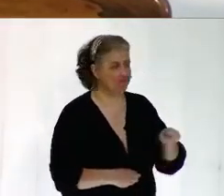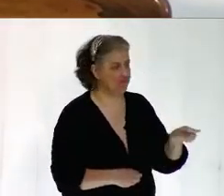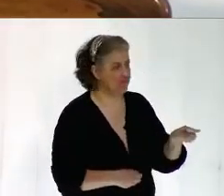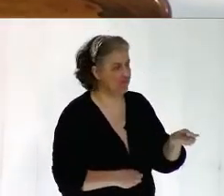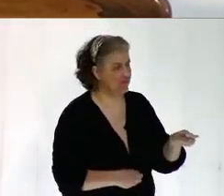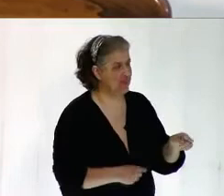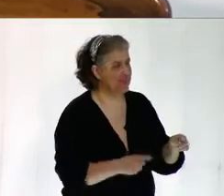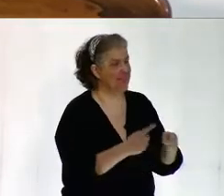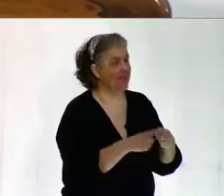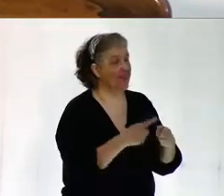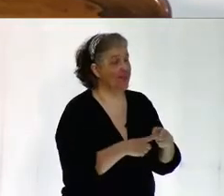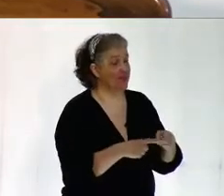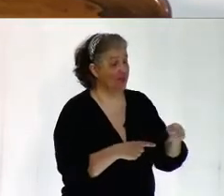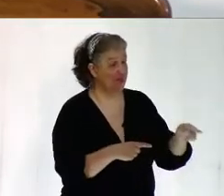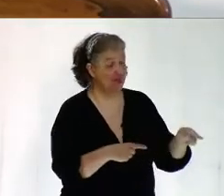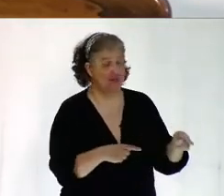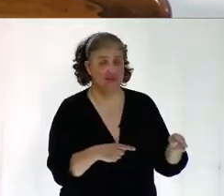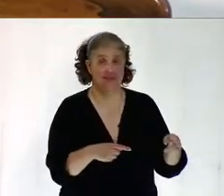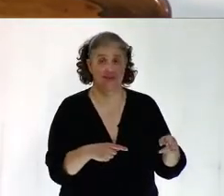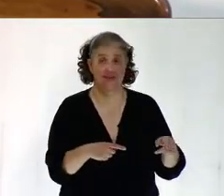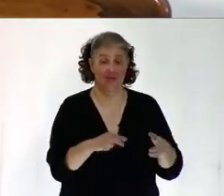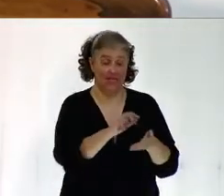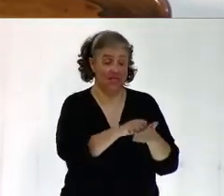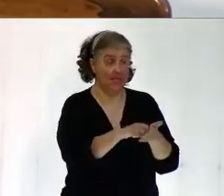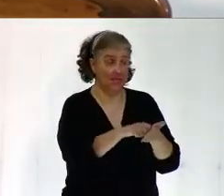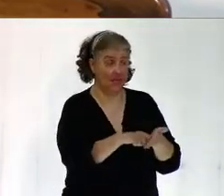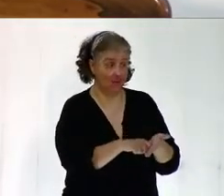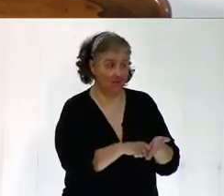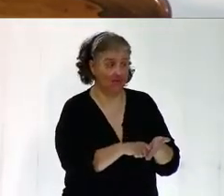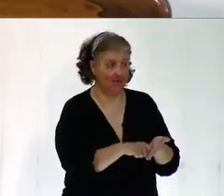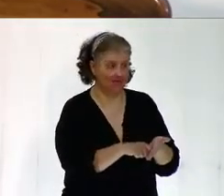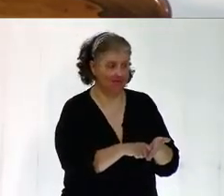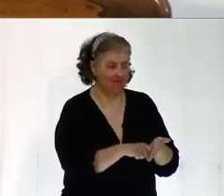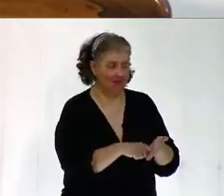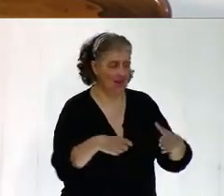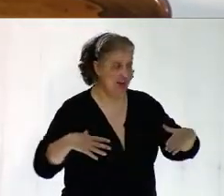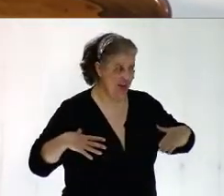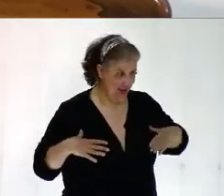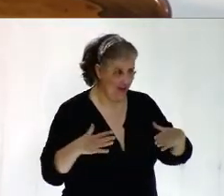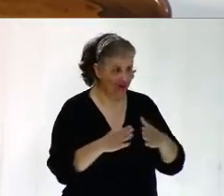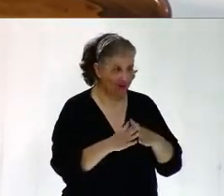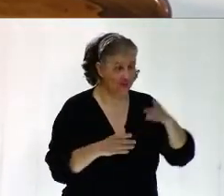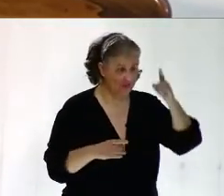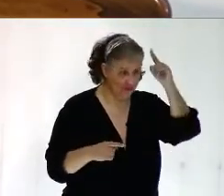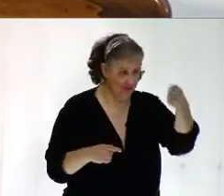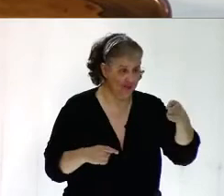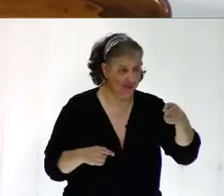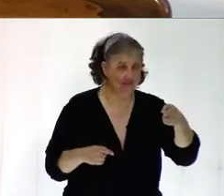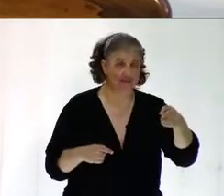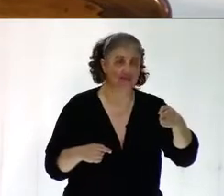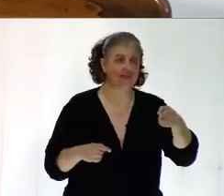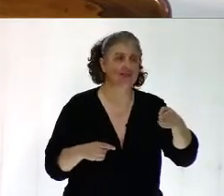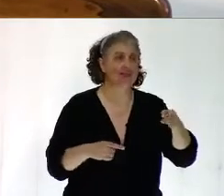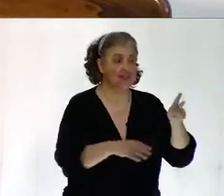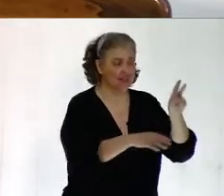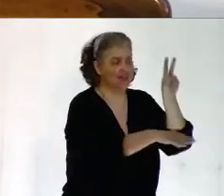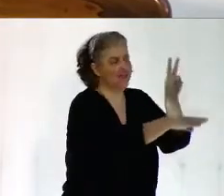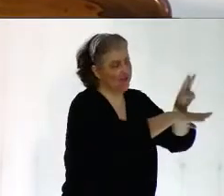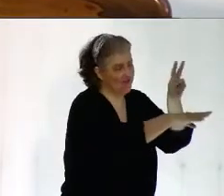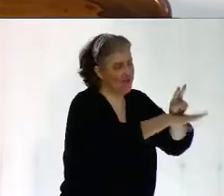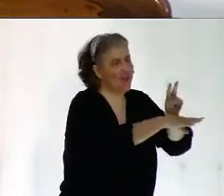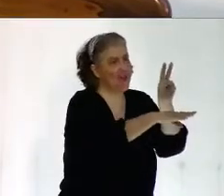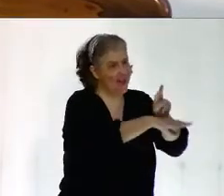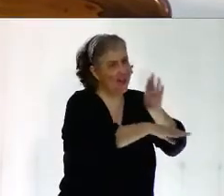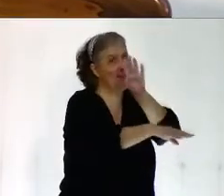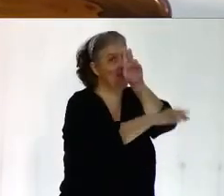por que estais depois que porque está escrito aos seus anjos ordenar a teu respeito que te guardem